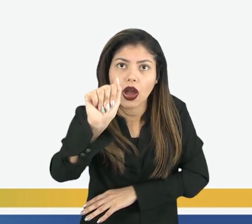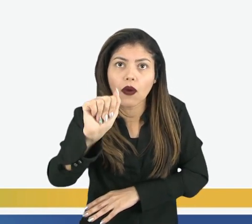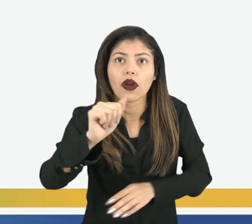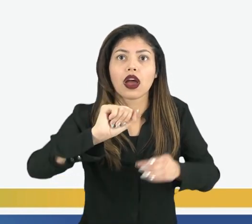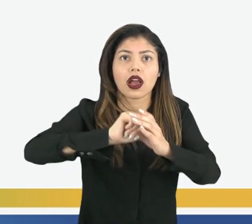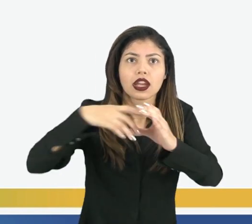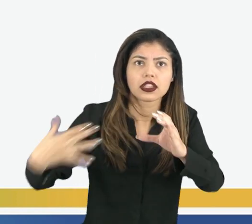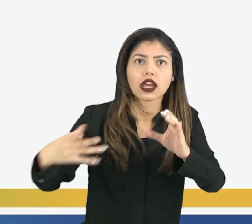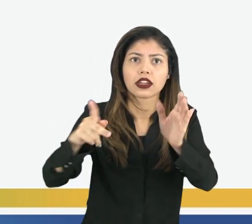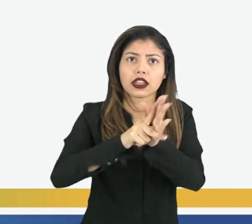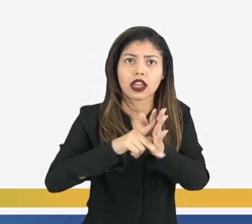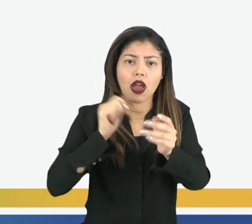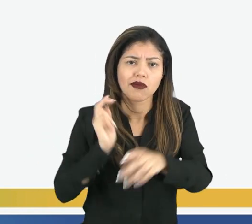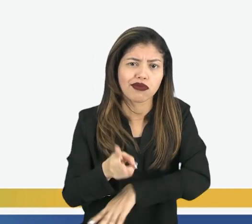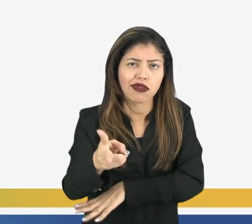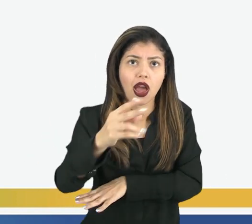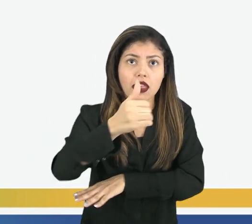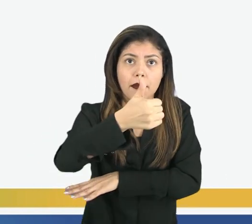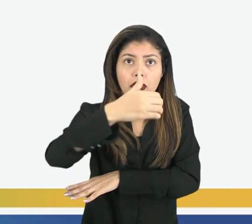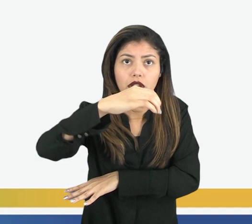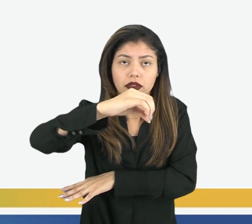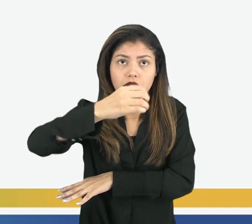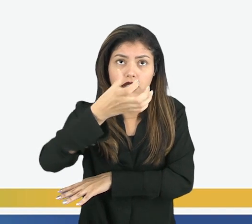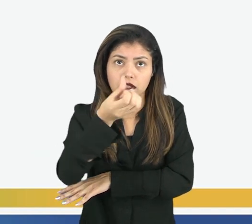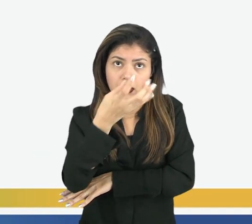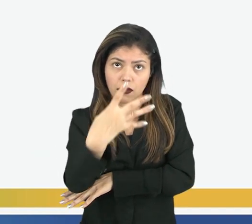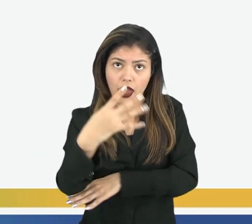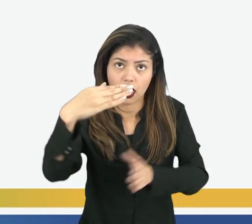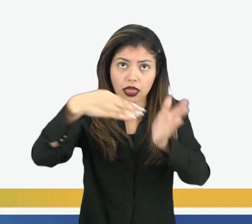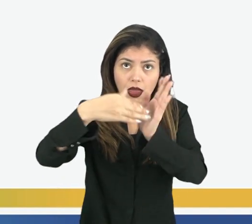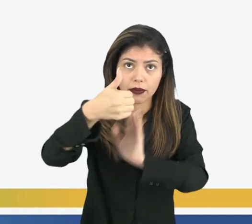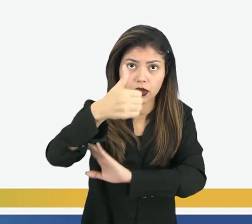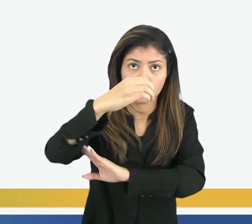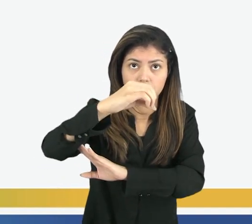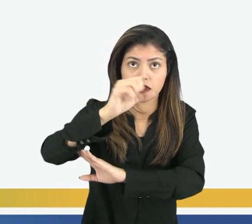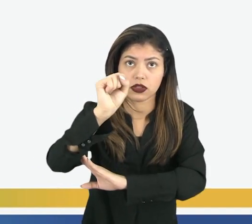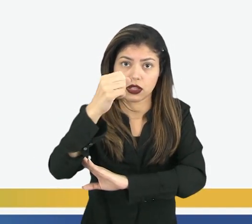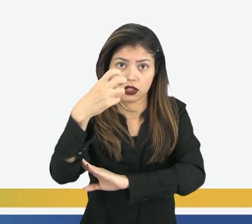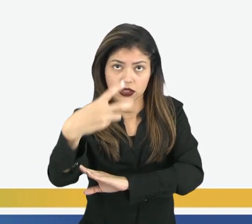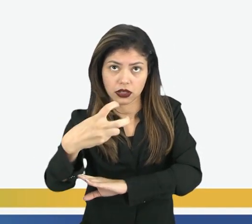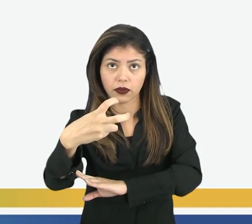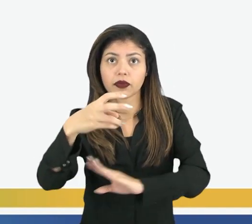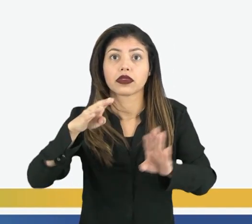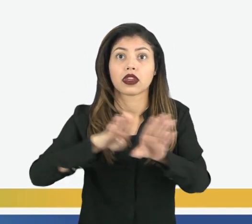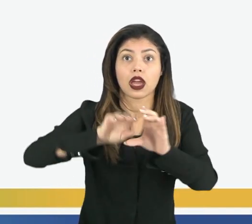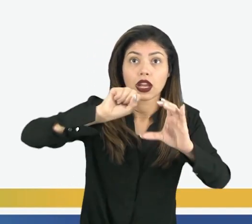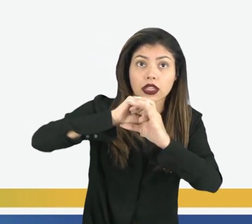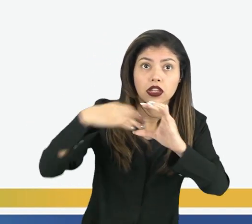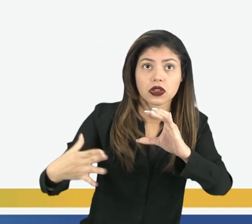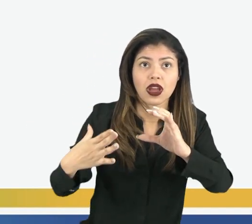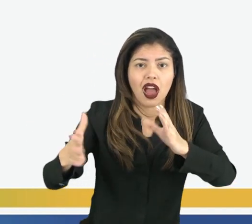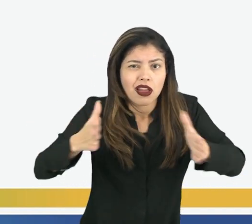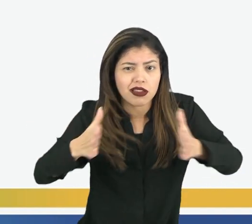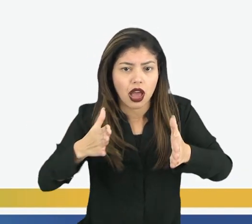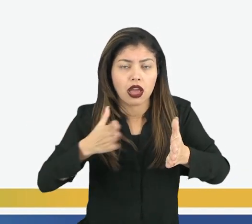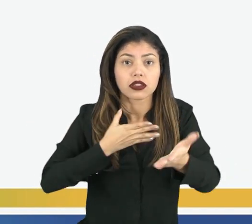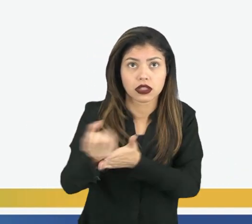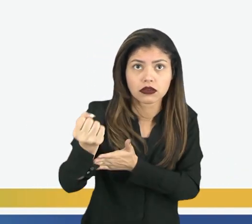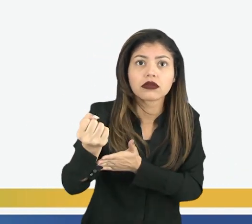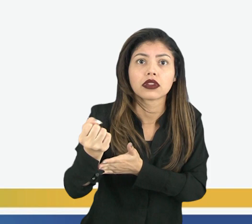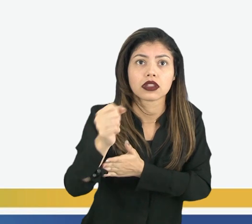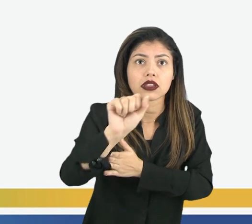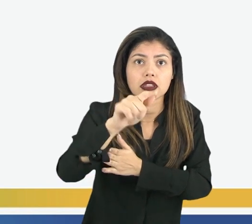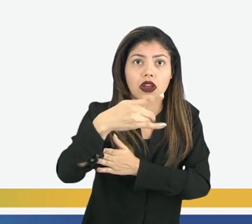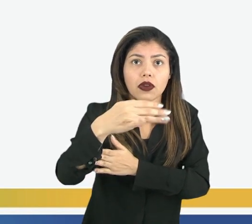de 1964 até 1985, caracterizado por censuras, sequestros